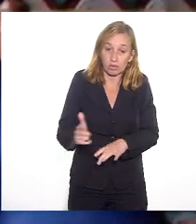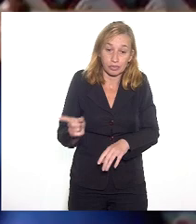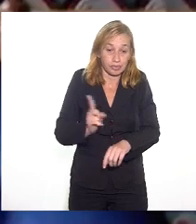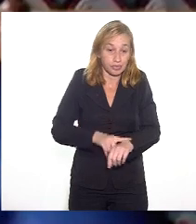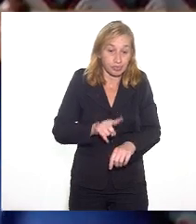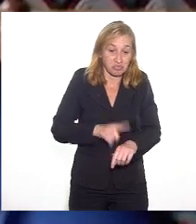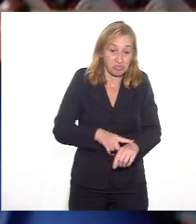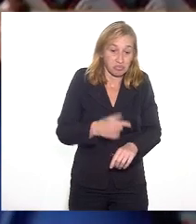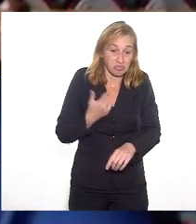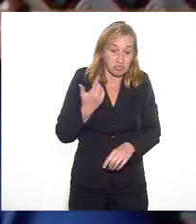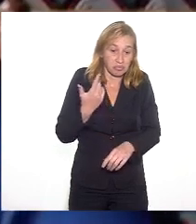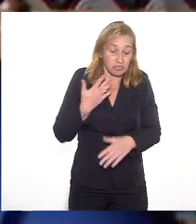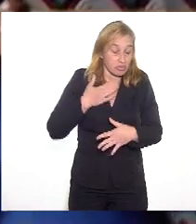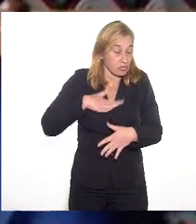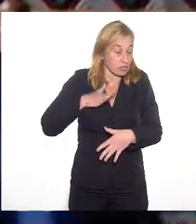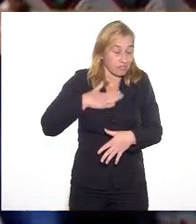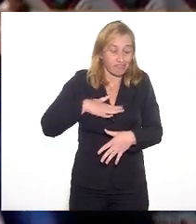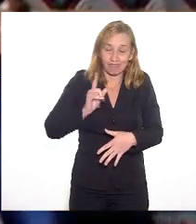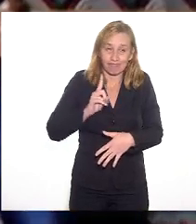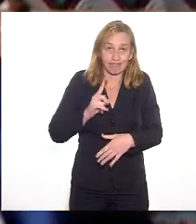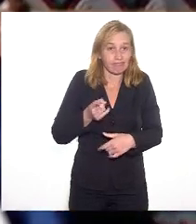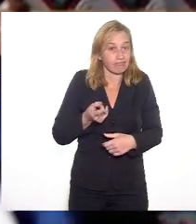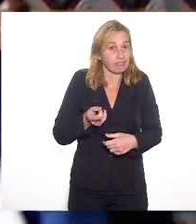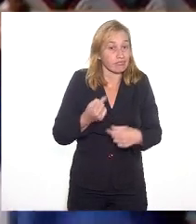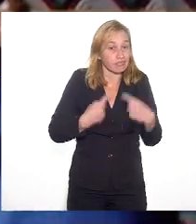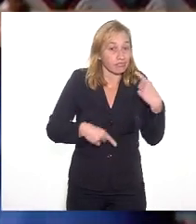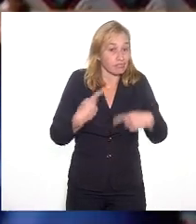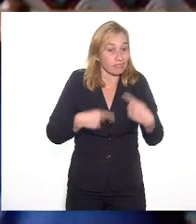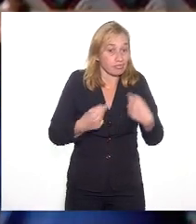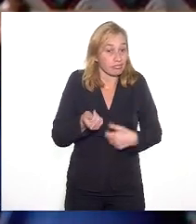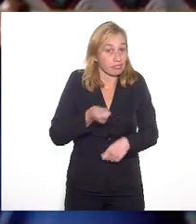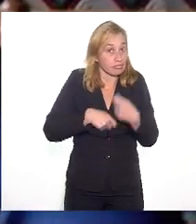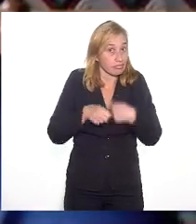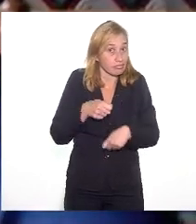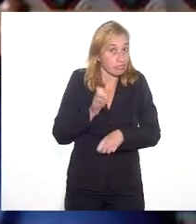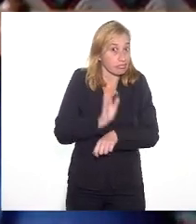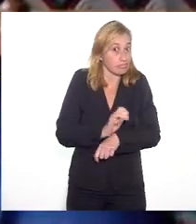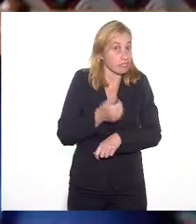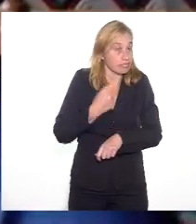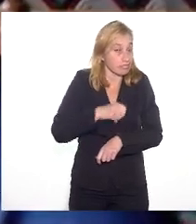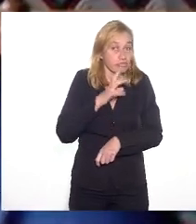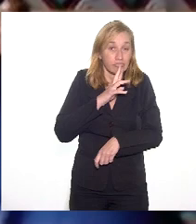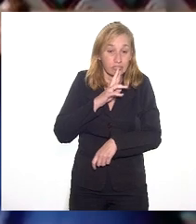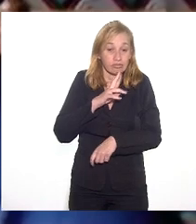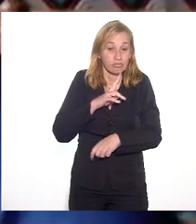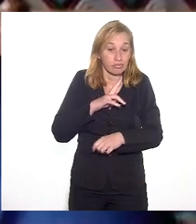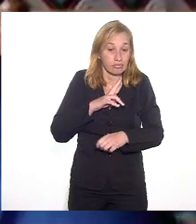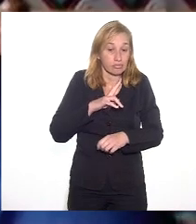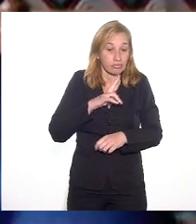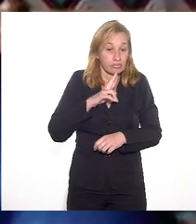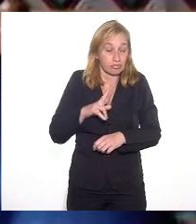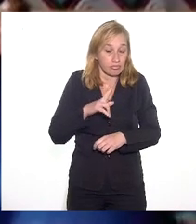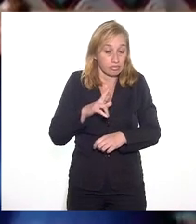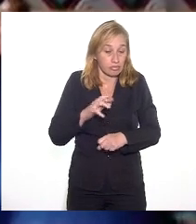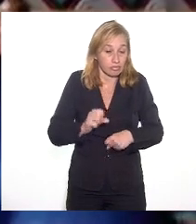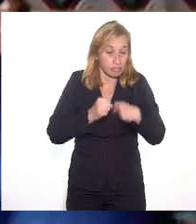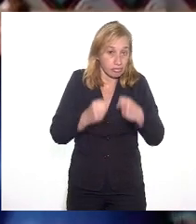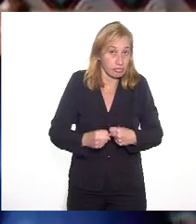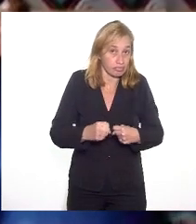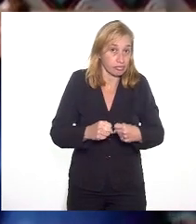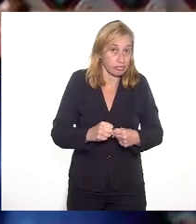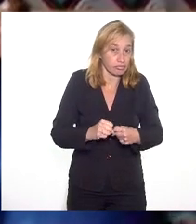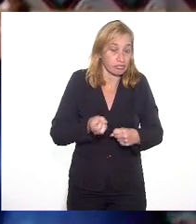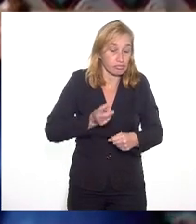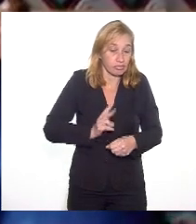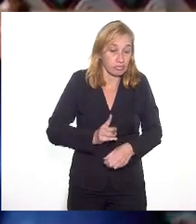muita tranquilidade. A política econômica do Estado precisa responder à altura. Então,